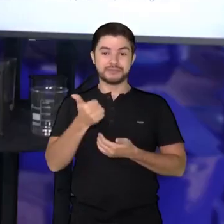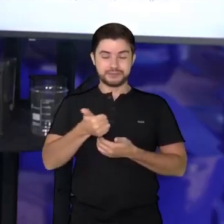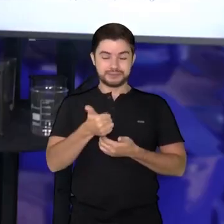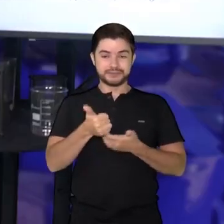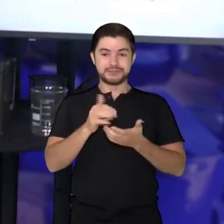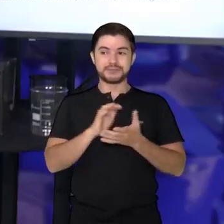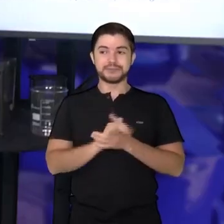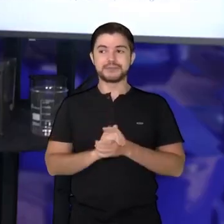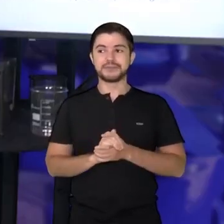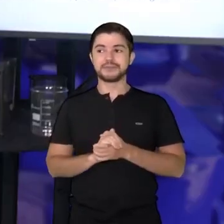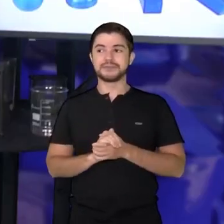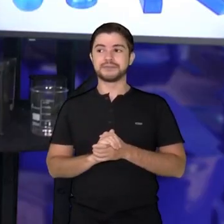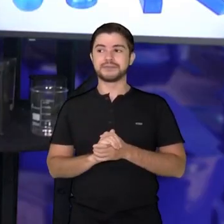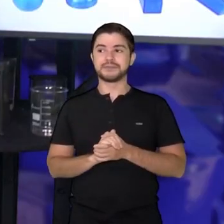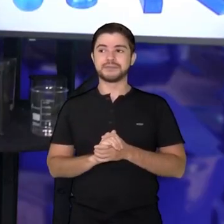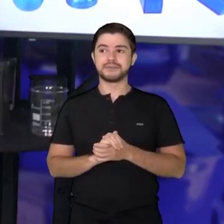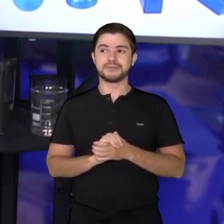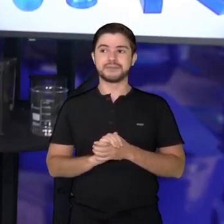certo?